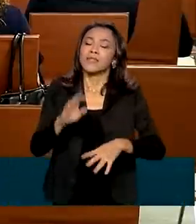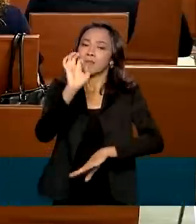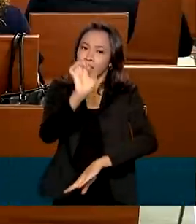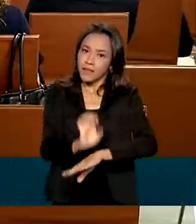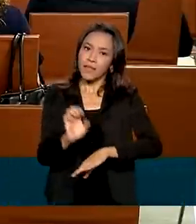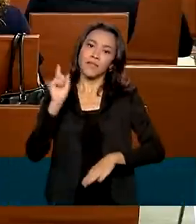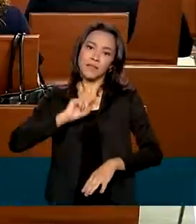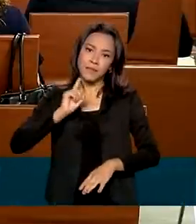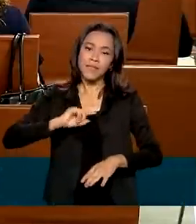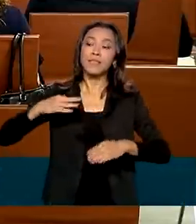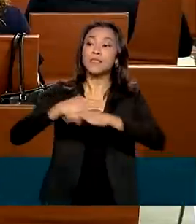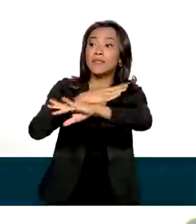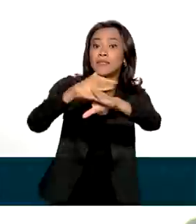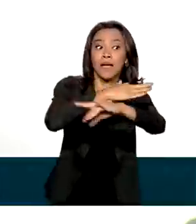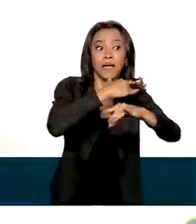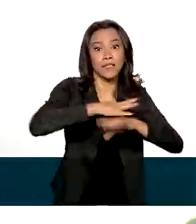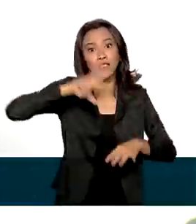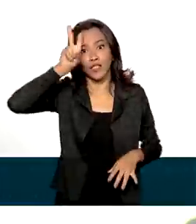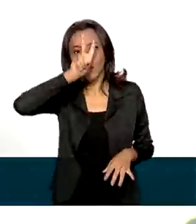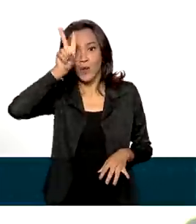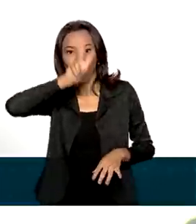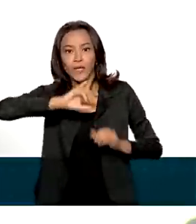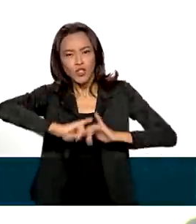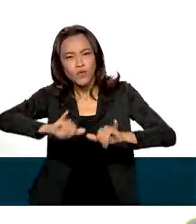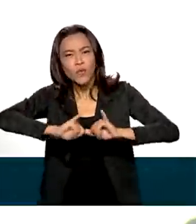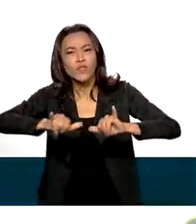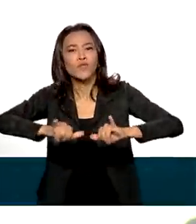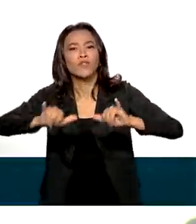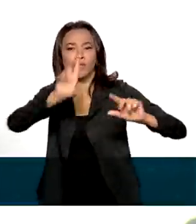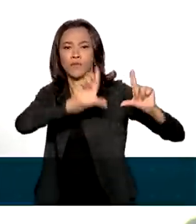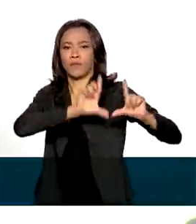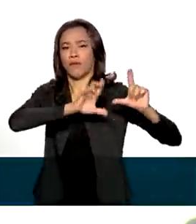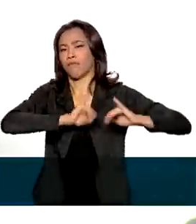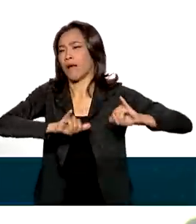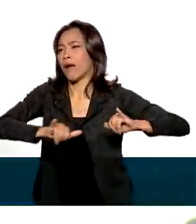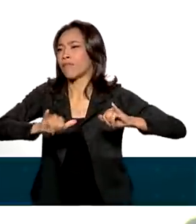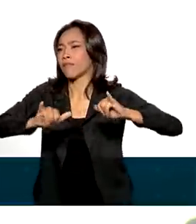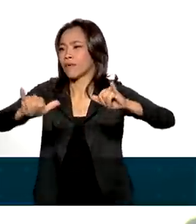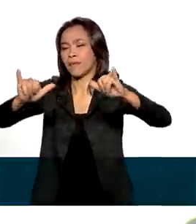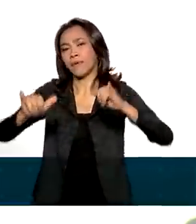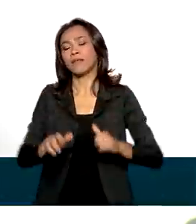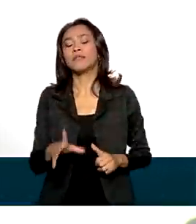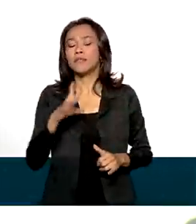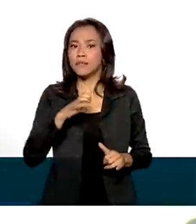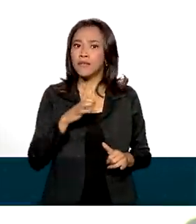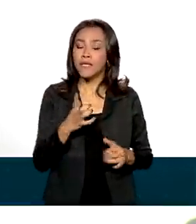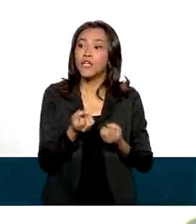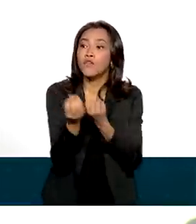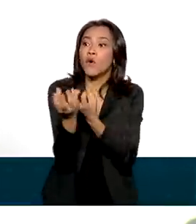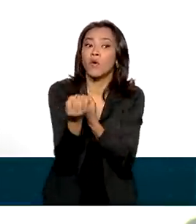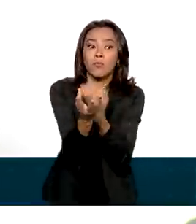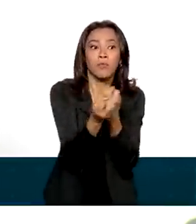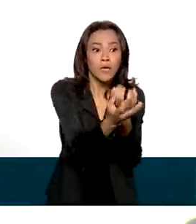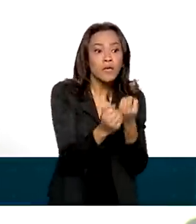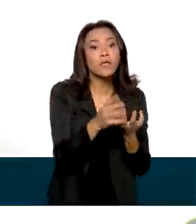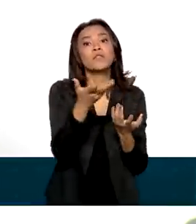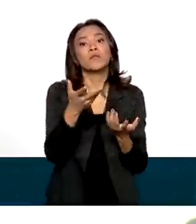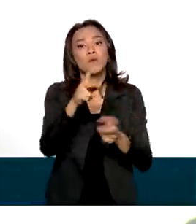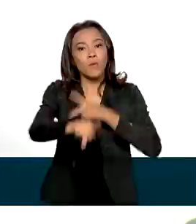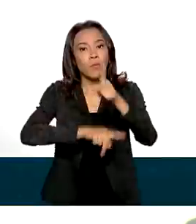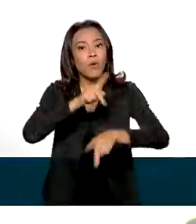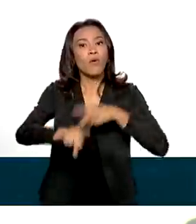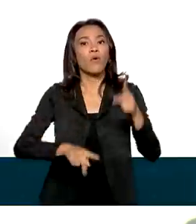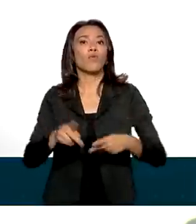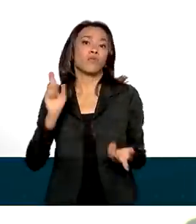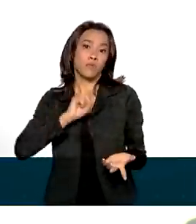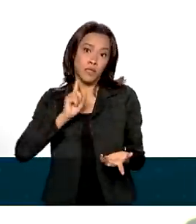cidades históricas e tem um papel muito grande está informando o próprio Mineiro sobre